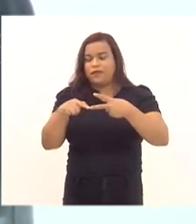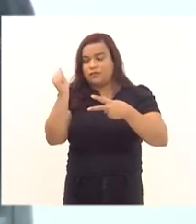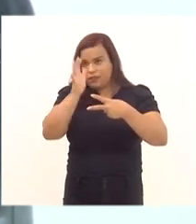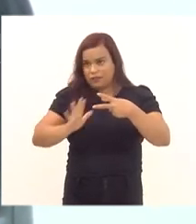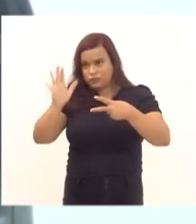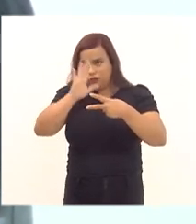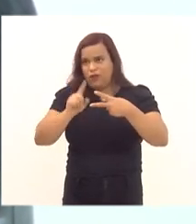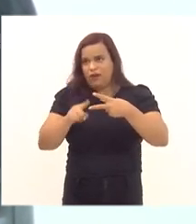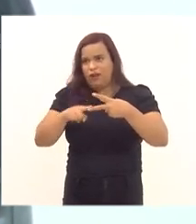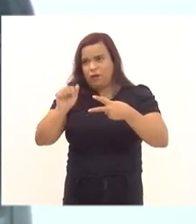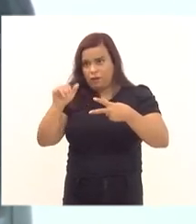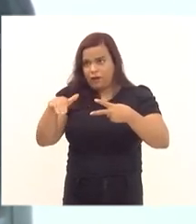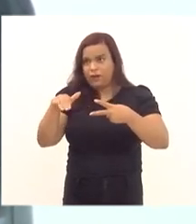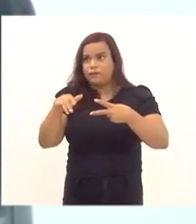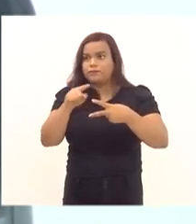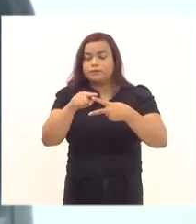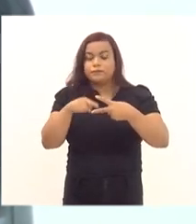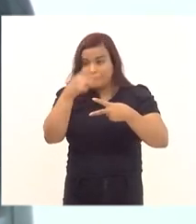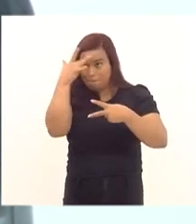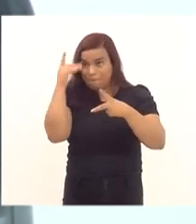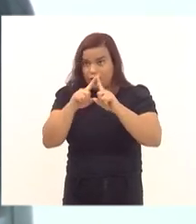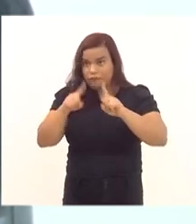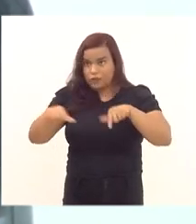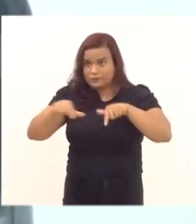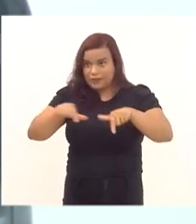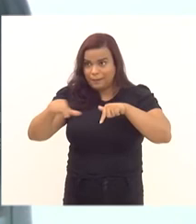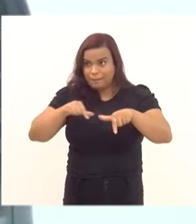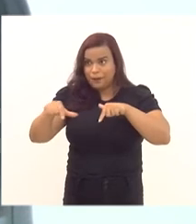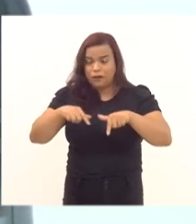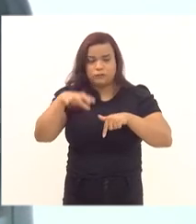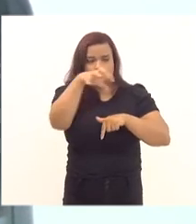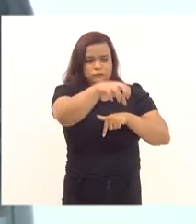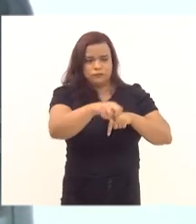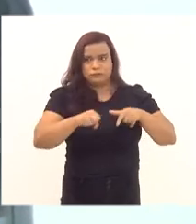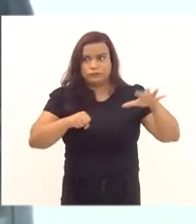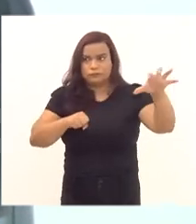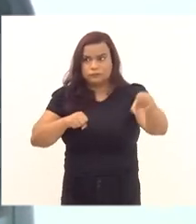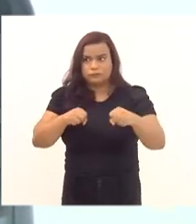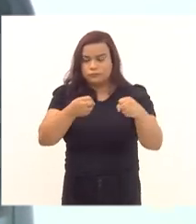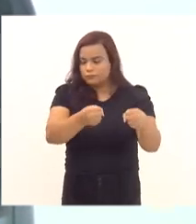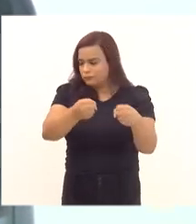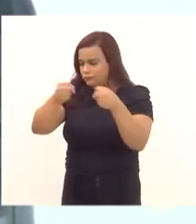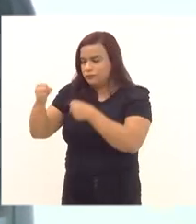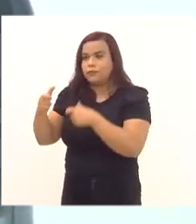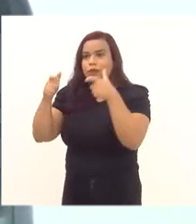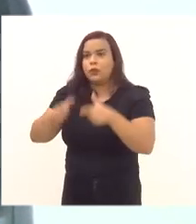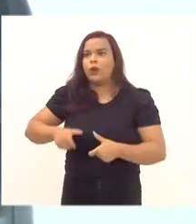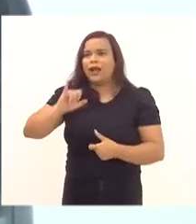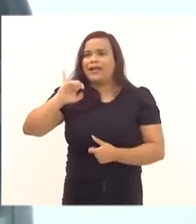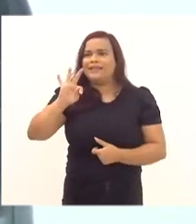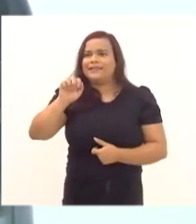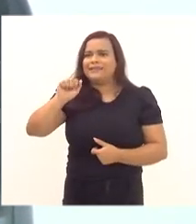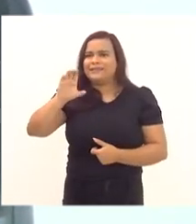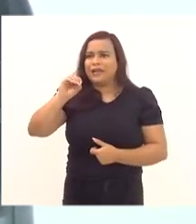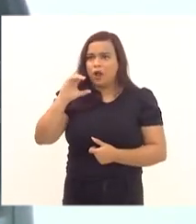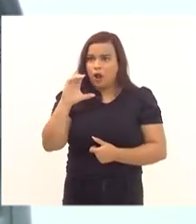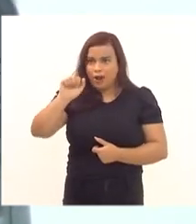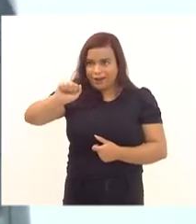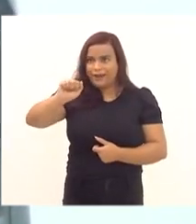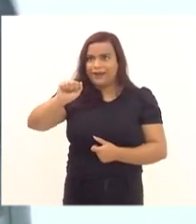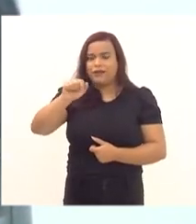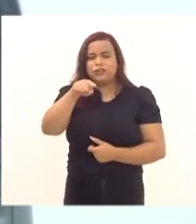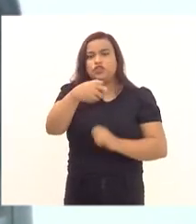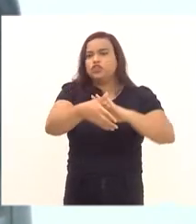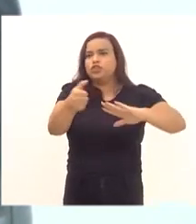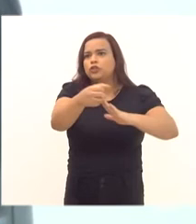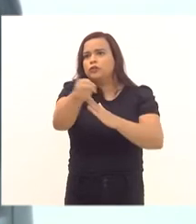Eles foram deslocadas do os transmissores de Itaoca sobre sobre justificativa de